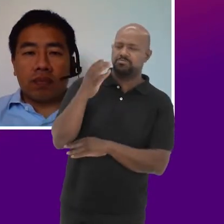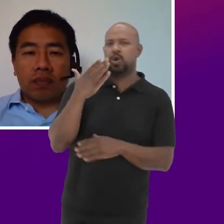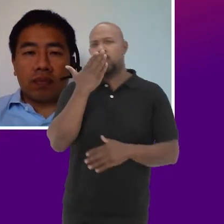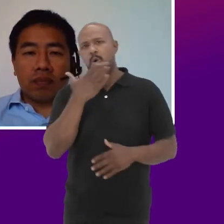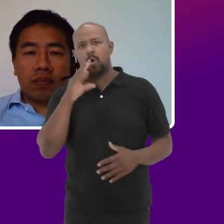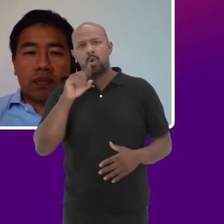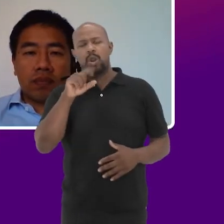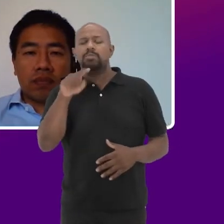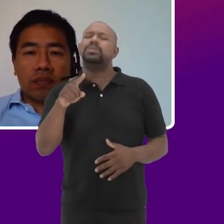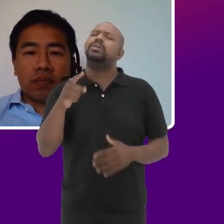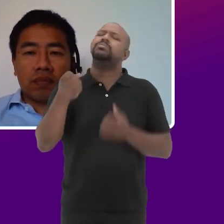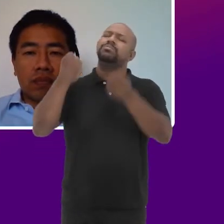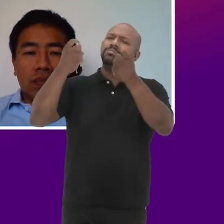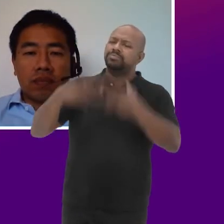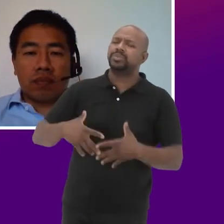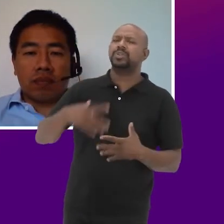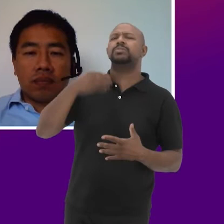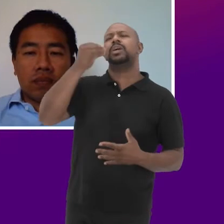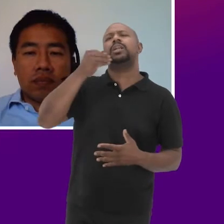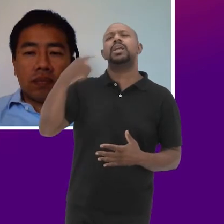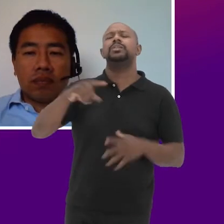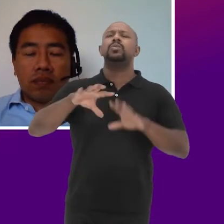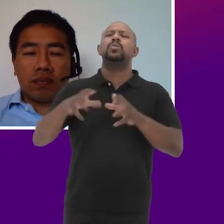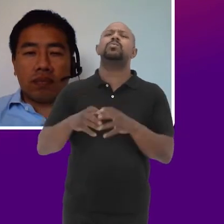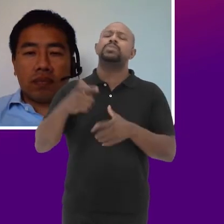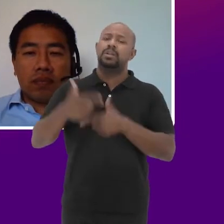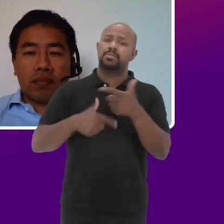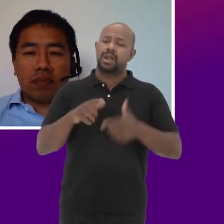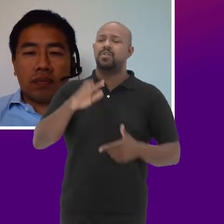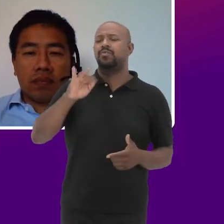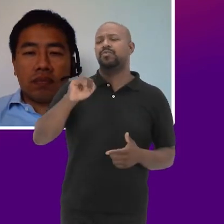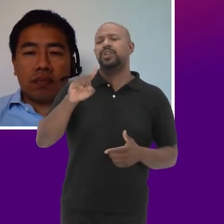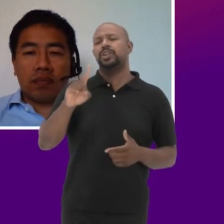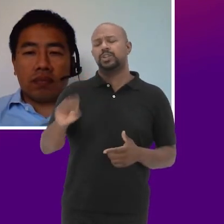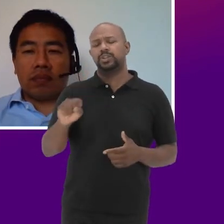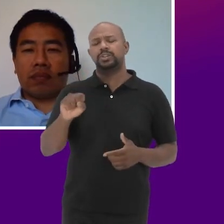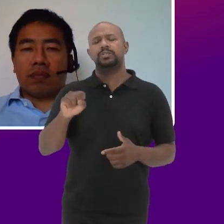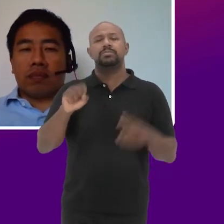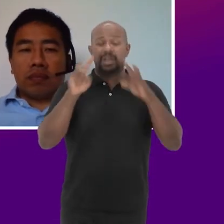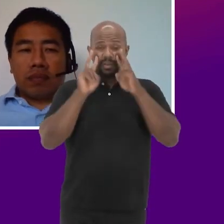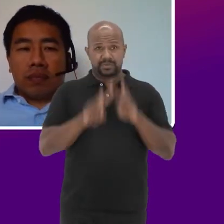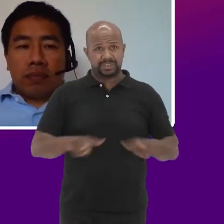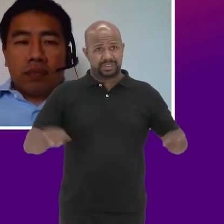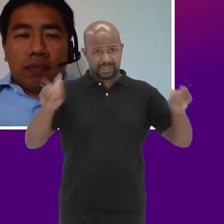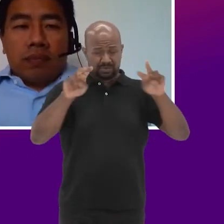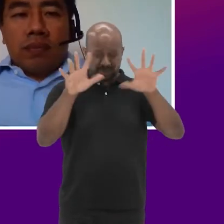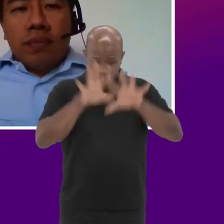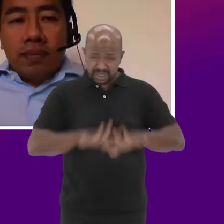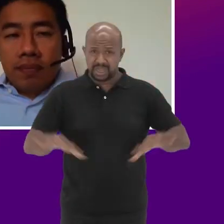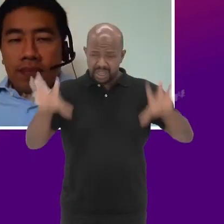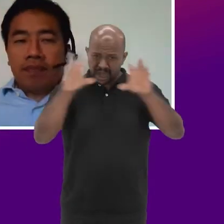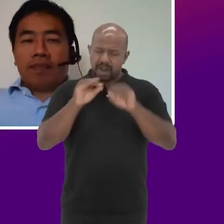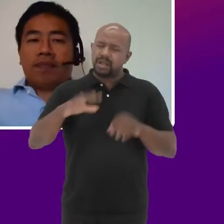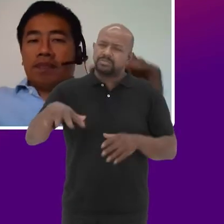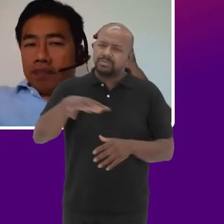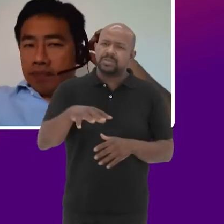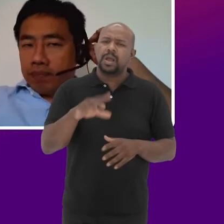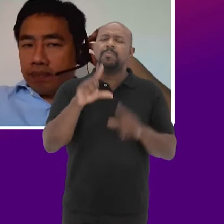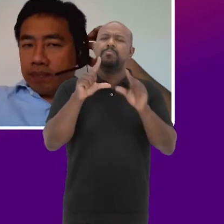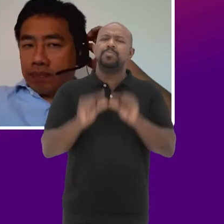trouxesse a sua experiência no grupo de trabalho do FIDES, né, porque isso pode nos trazer uma visão geral do mercado internacional